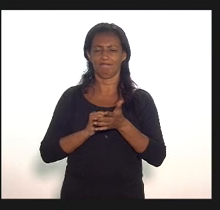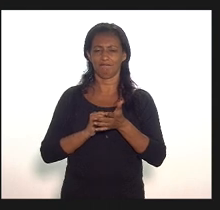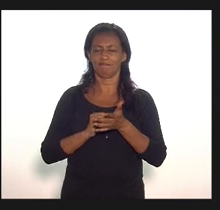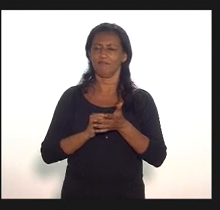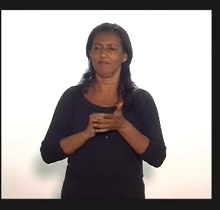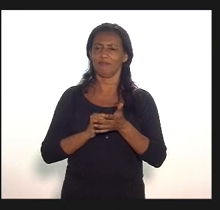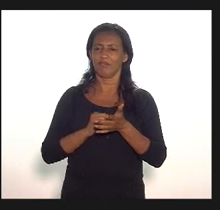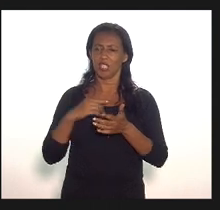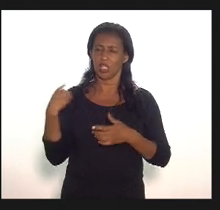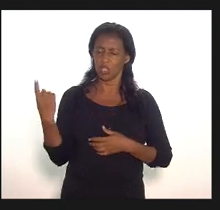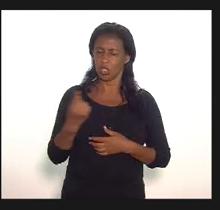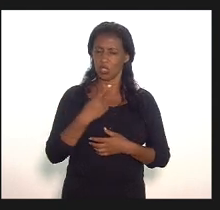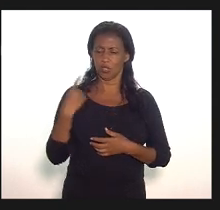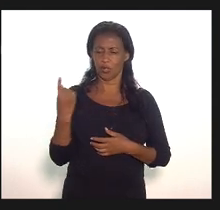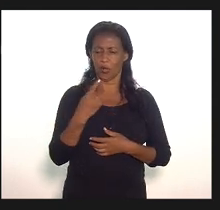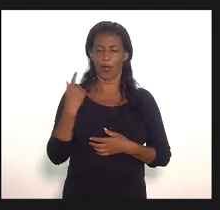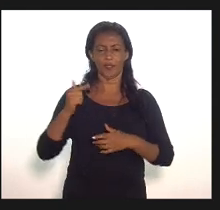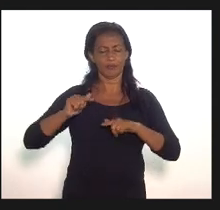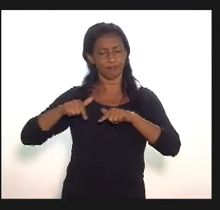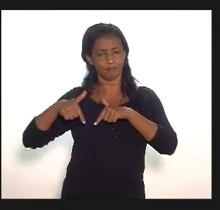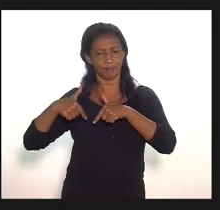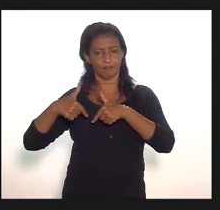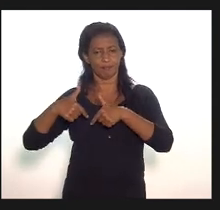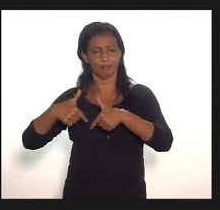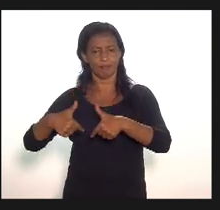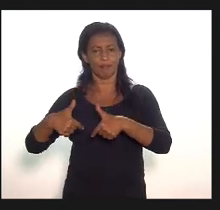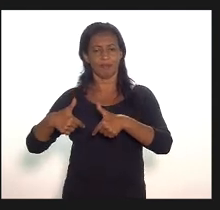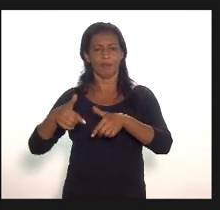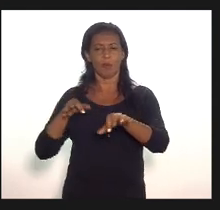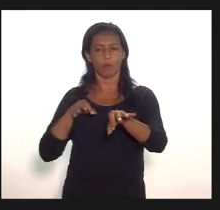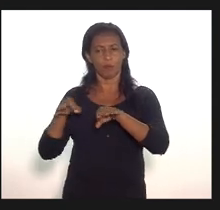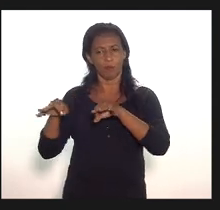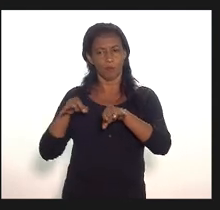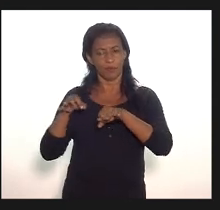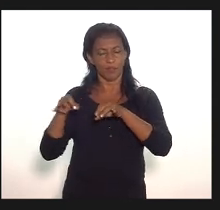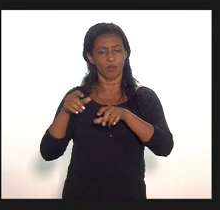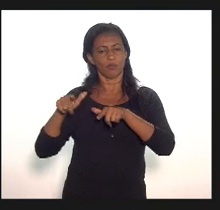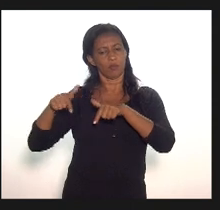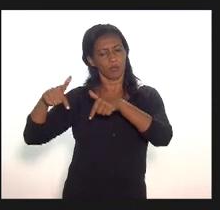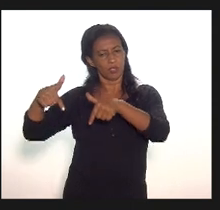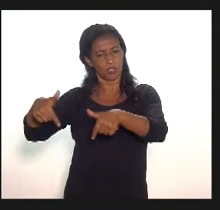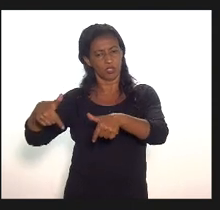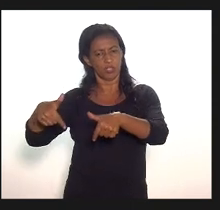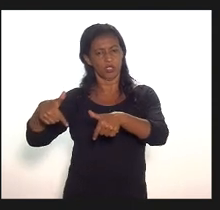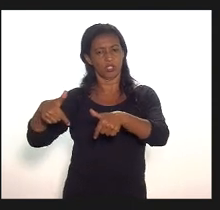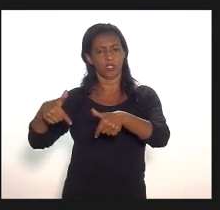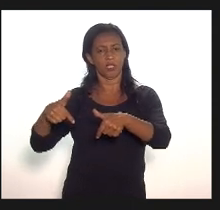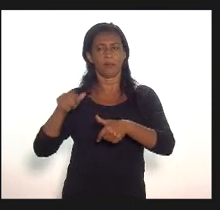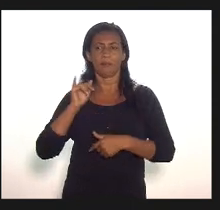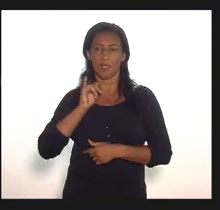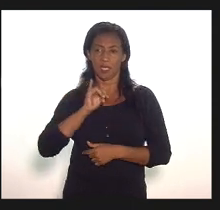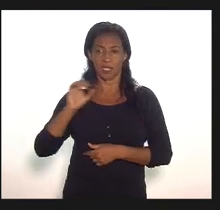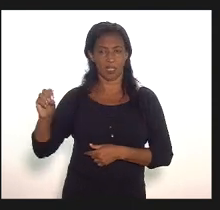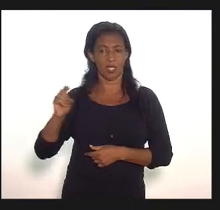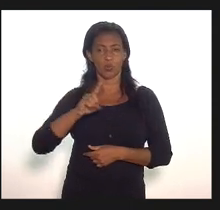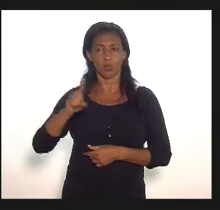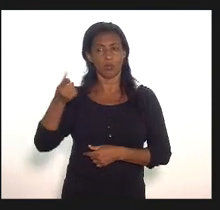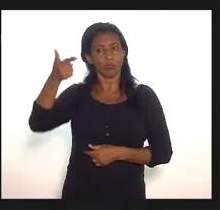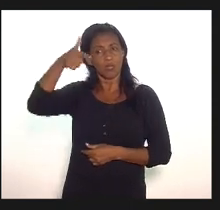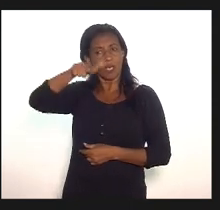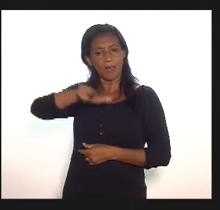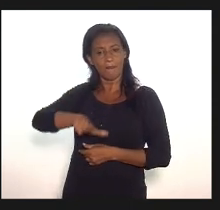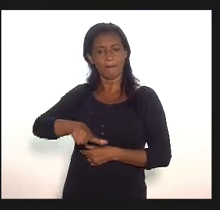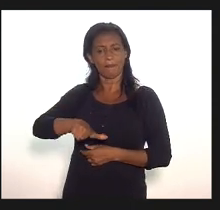e nós iremos com toda certeza tomar alguma medida mais drástica para que isso não se